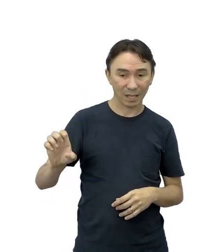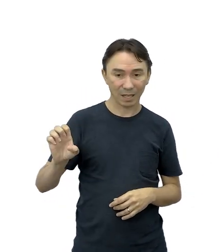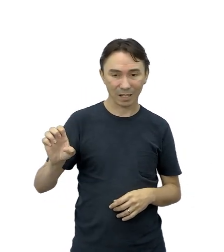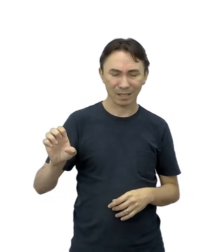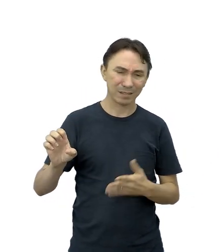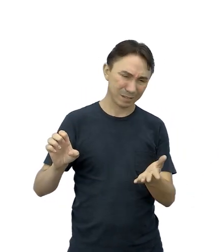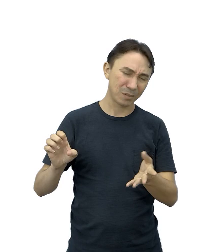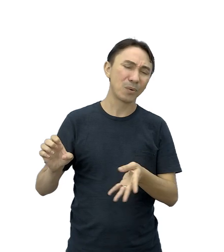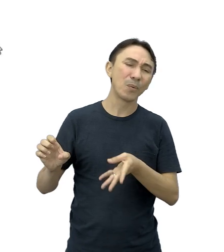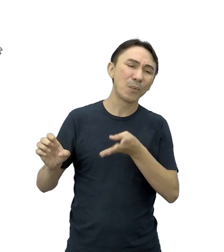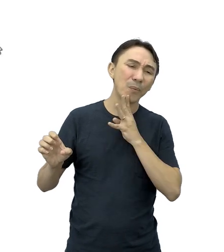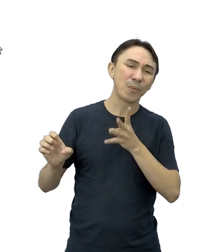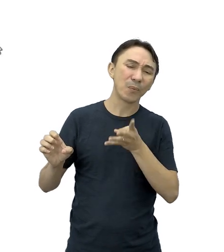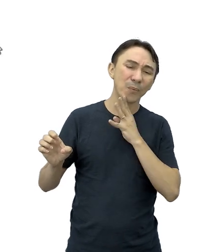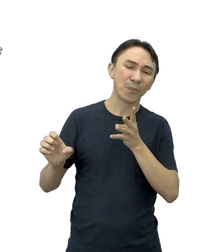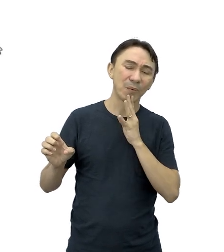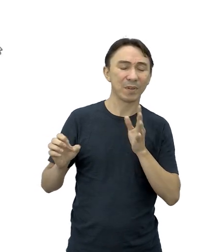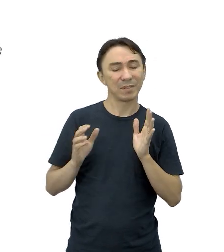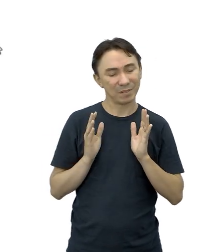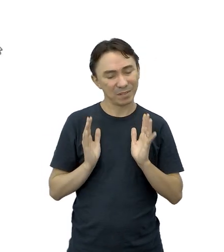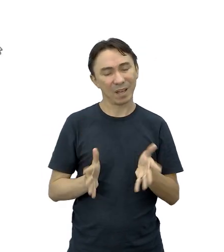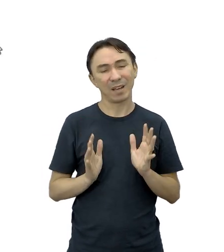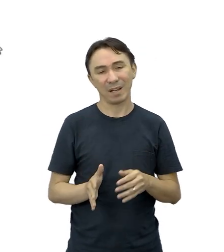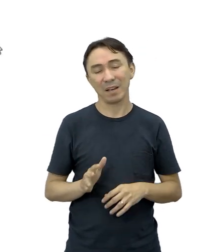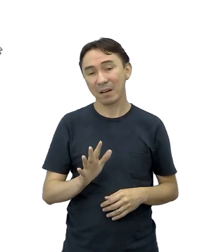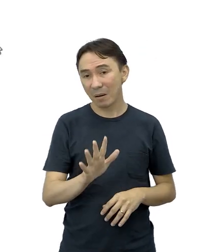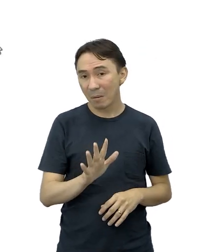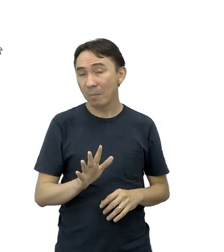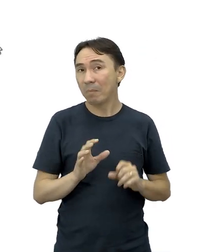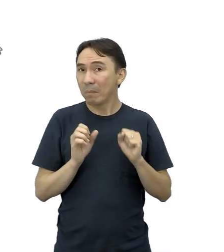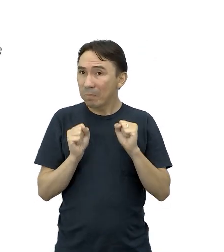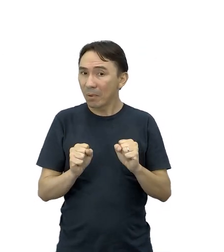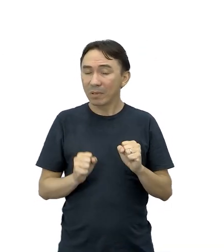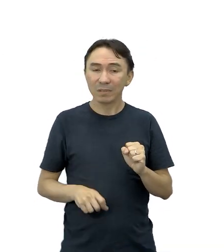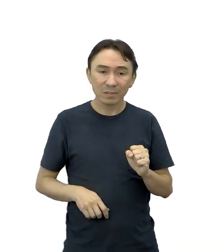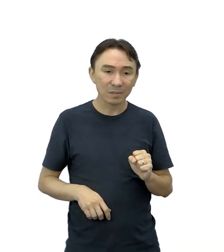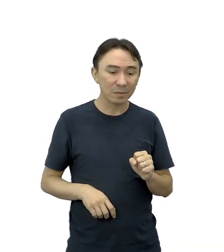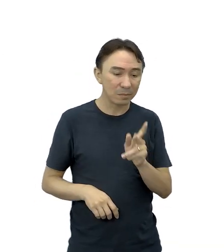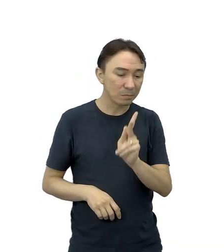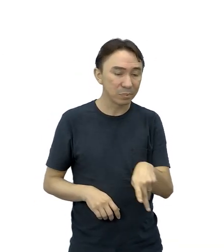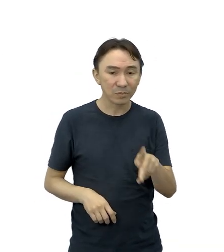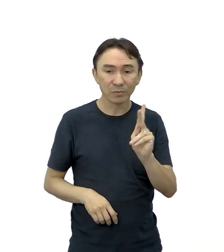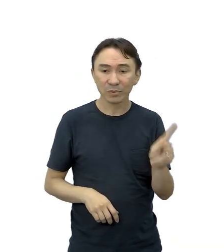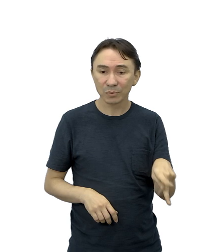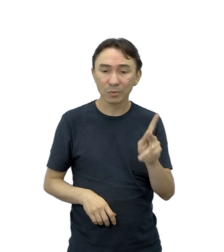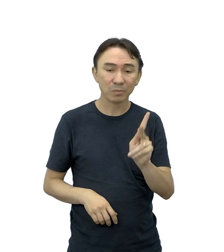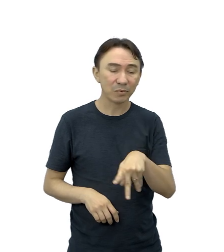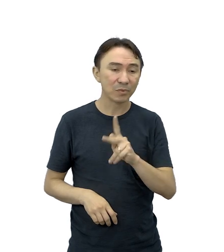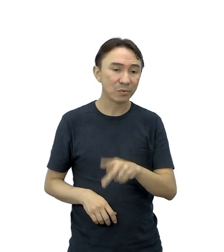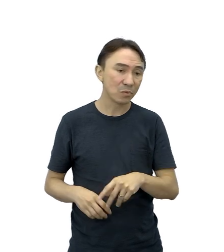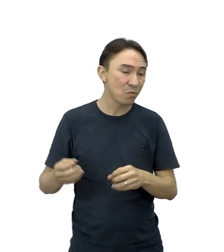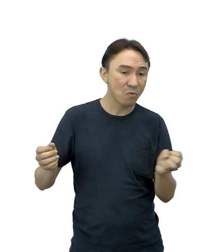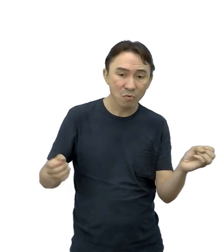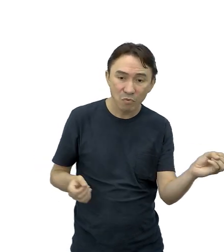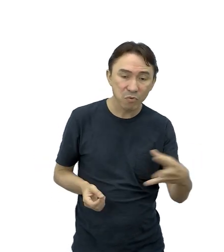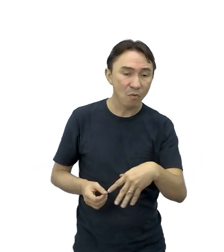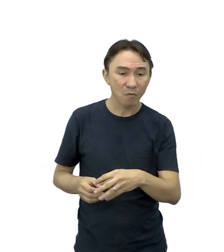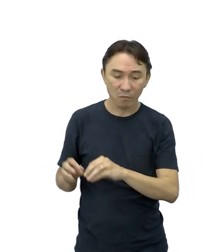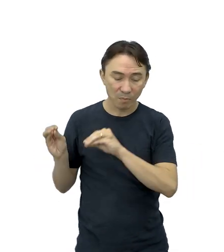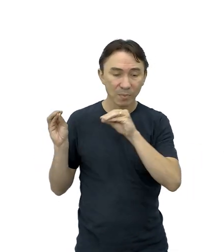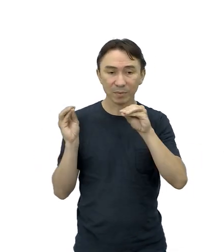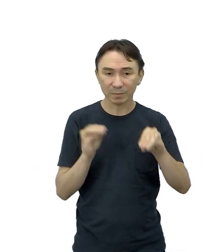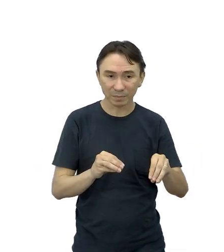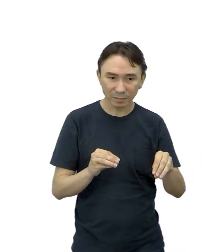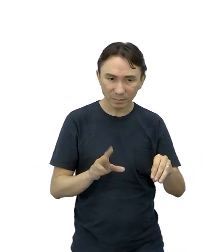conhecem, mas é importante aqui, pode ser que haja novos professores, né? Então, ela é um instrumento avaliativo que permite garantir